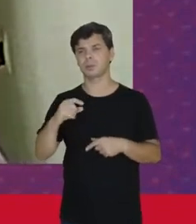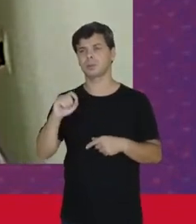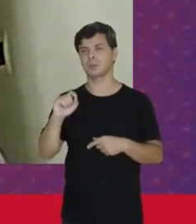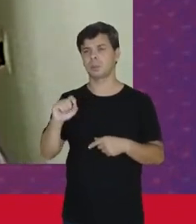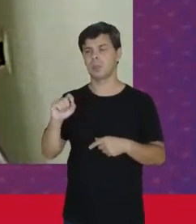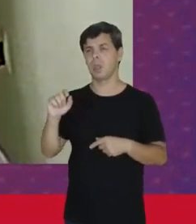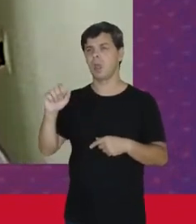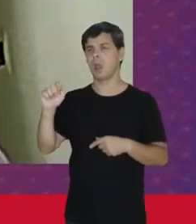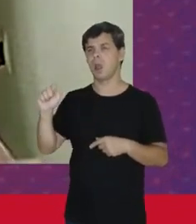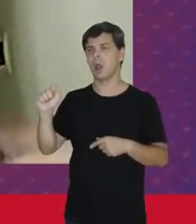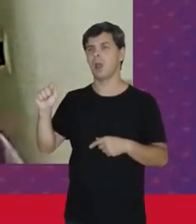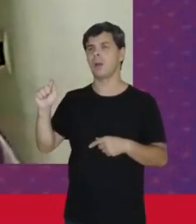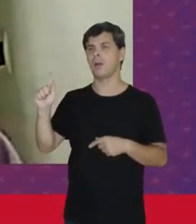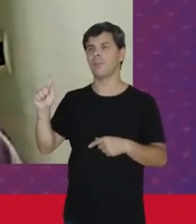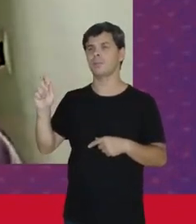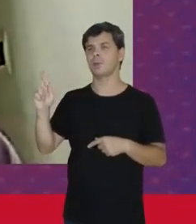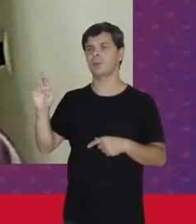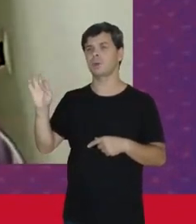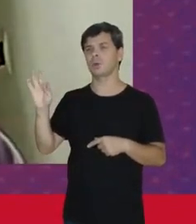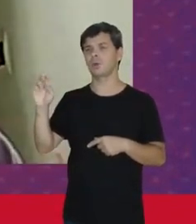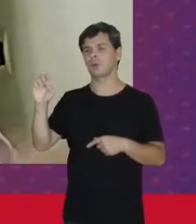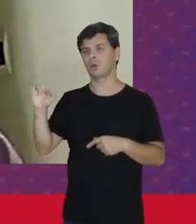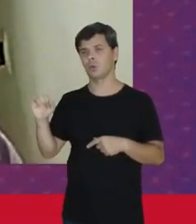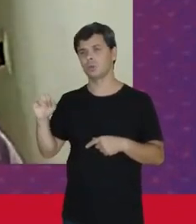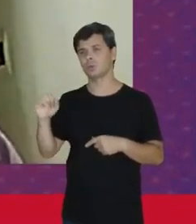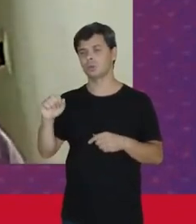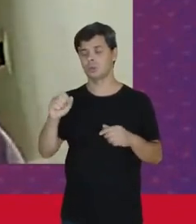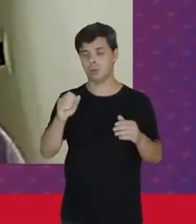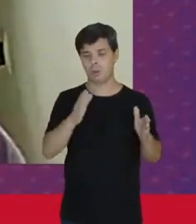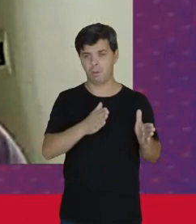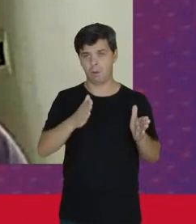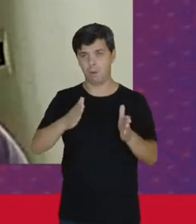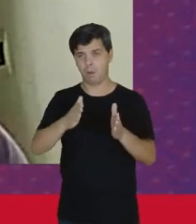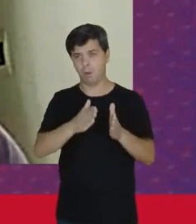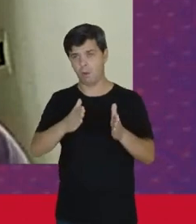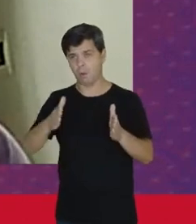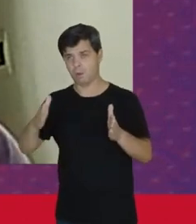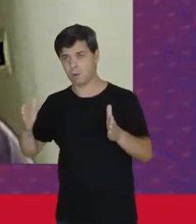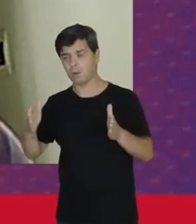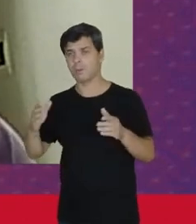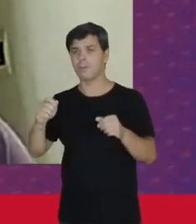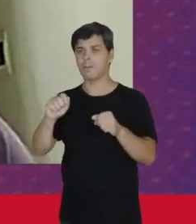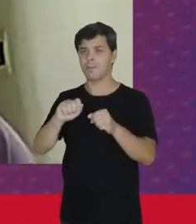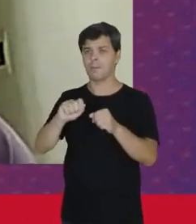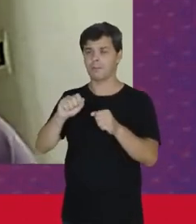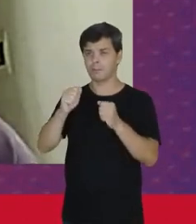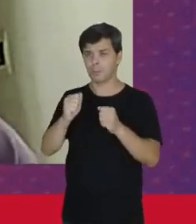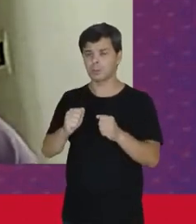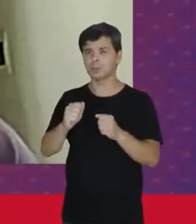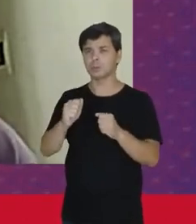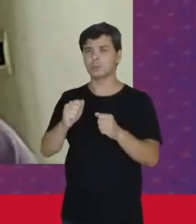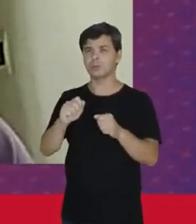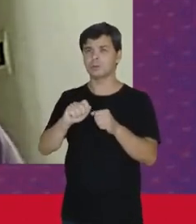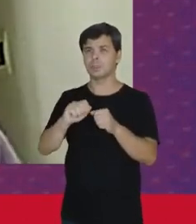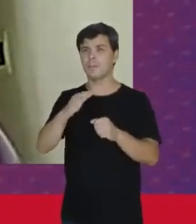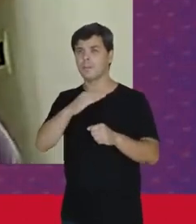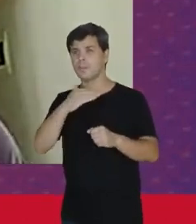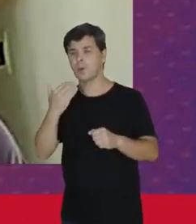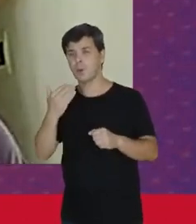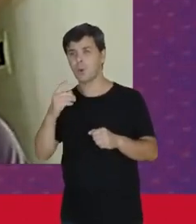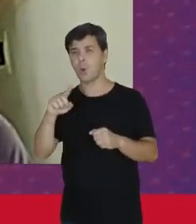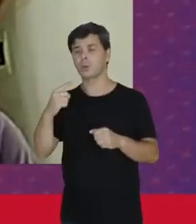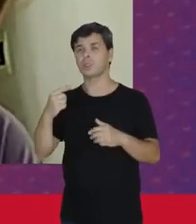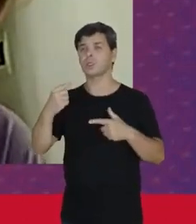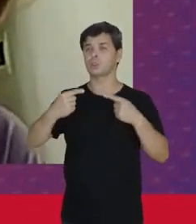esses agrotóxicos causam, que a longo prazo também podem levar à morte ou uma série de outras doenças. Outra